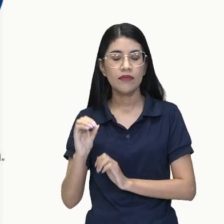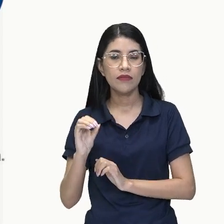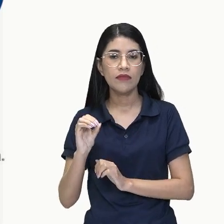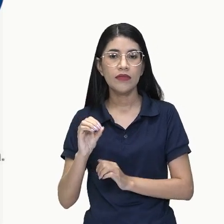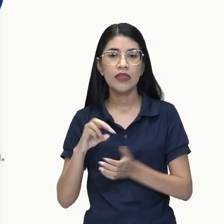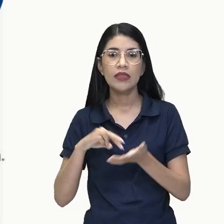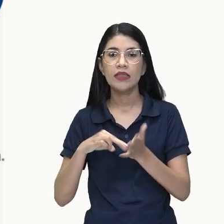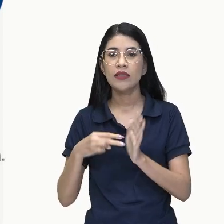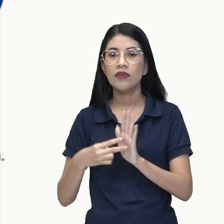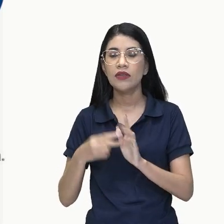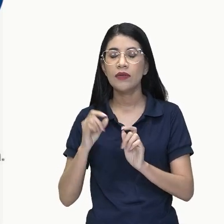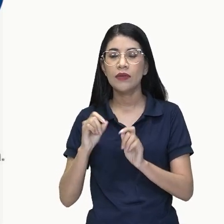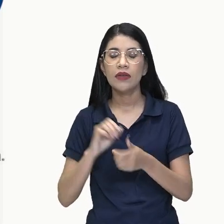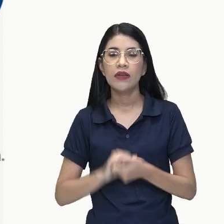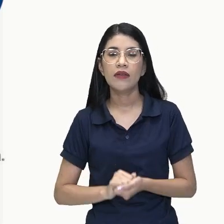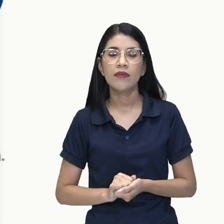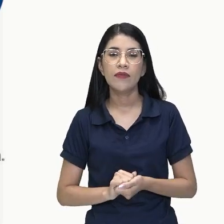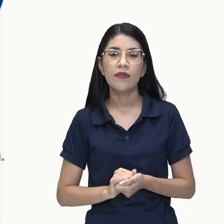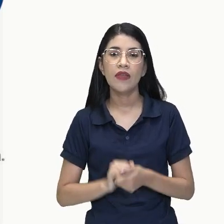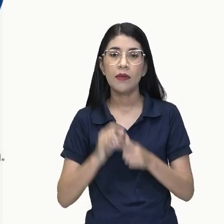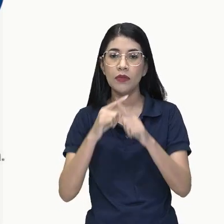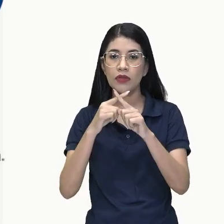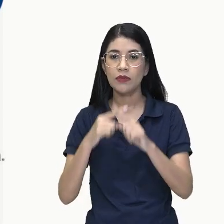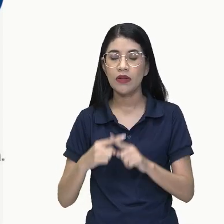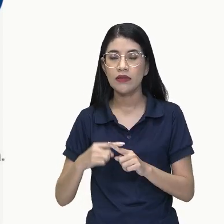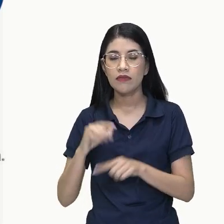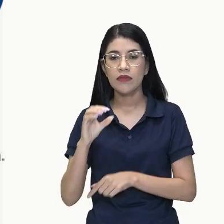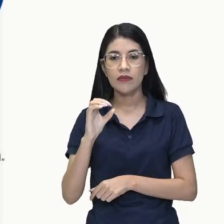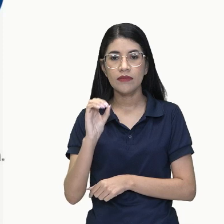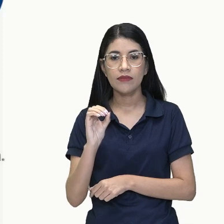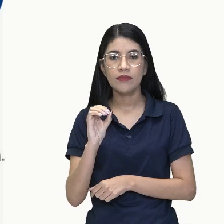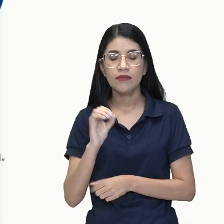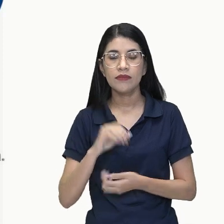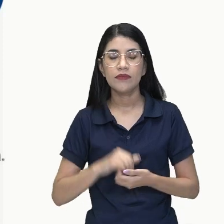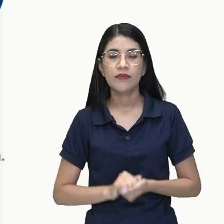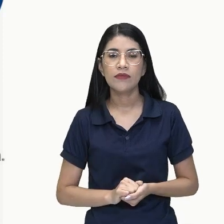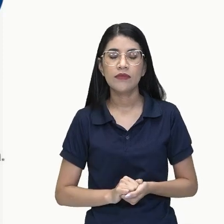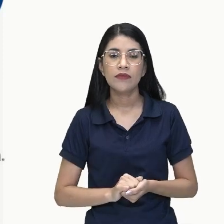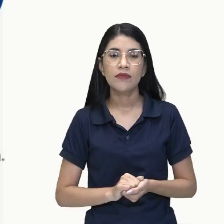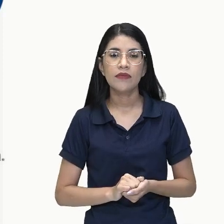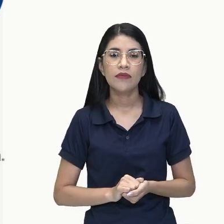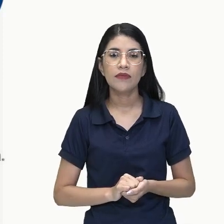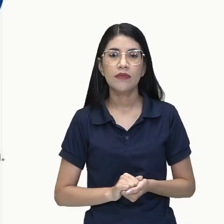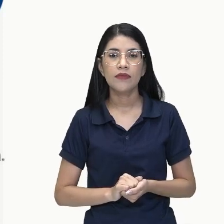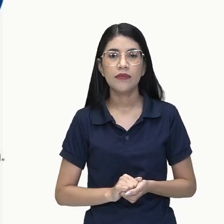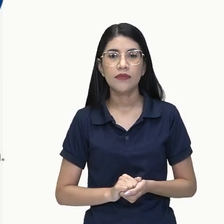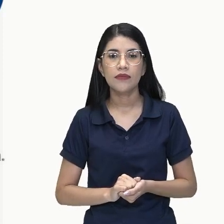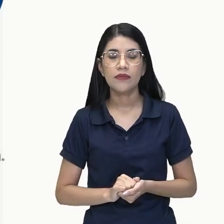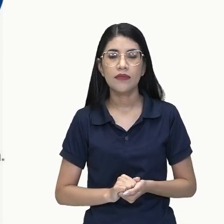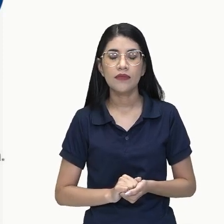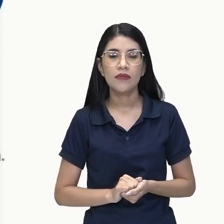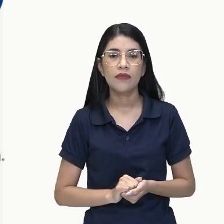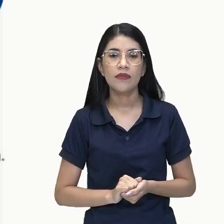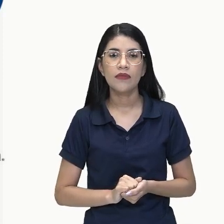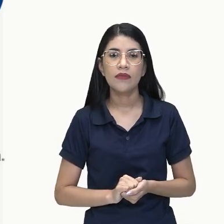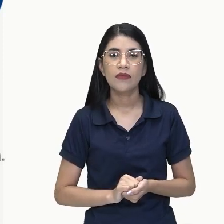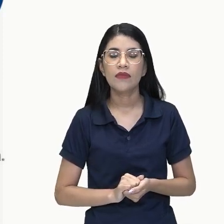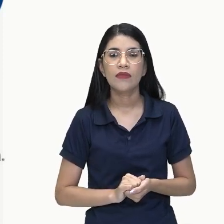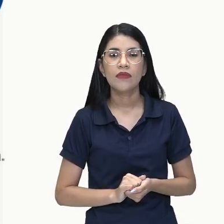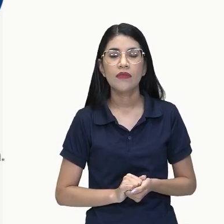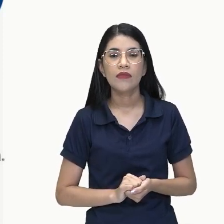ó, o resultado dessa multiplicação será 0. Então, eu vou considerar apenas